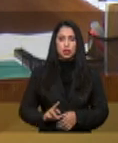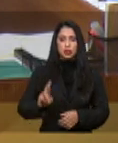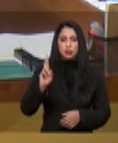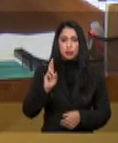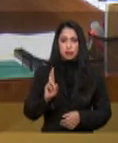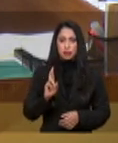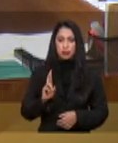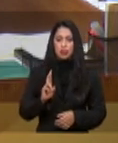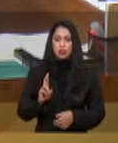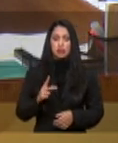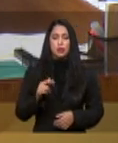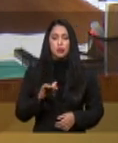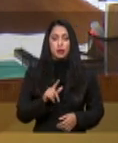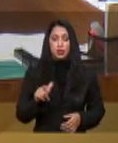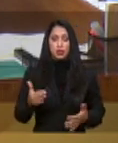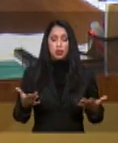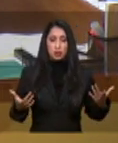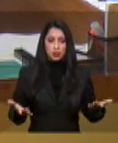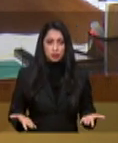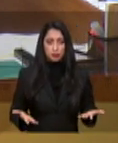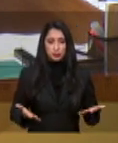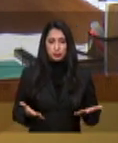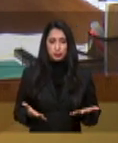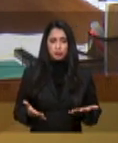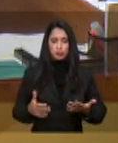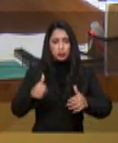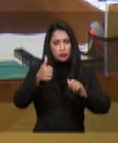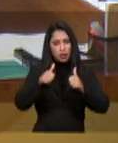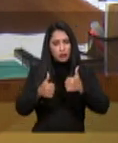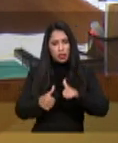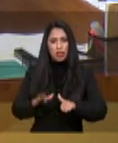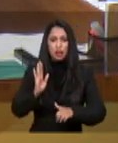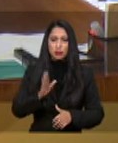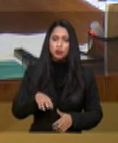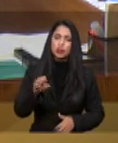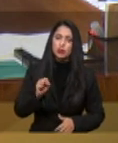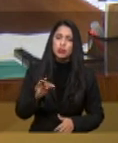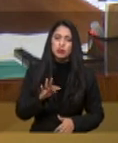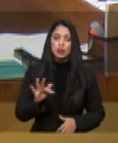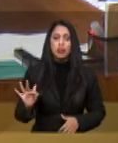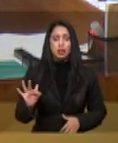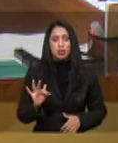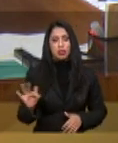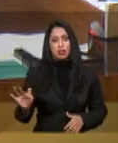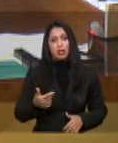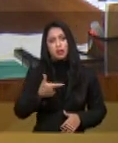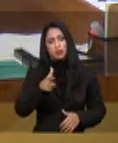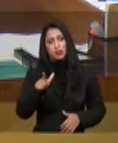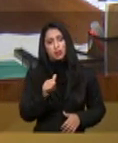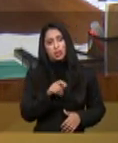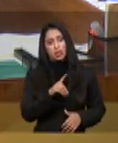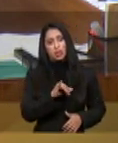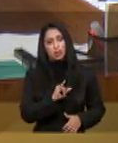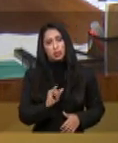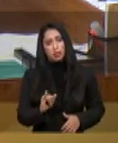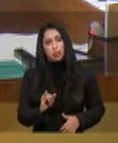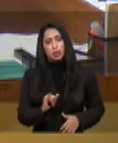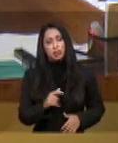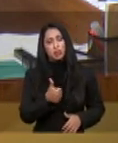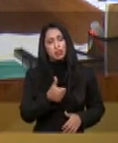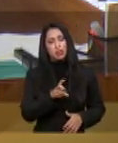fins penais. Além de o expediente já ter sido apreciado por esta Corte no bojo da ADI 1571, revela certa prudência